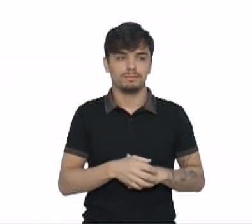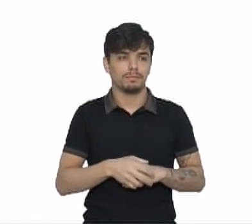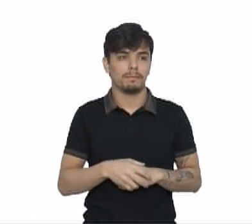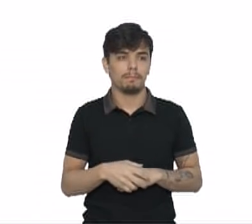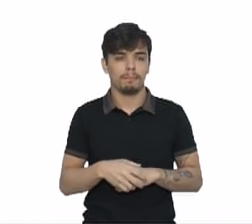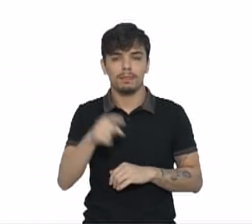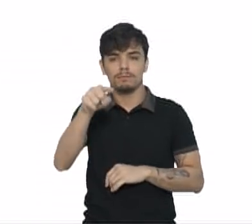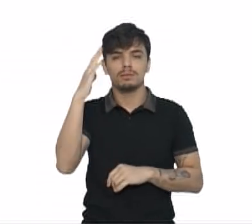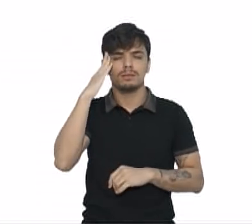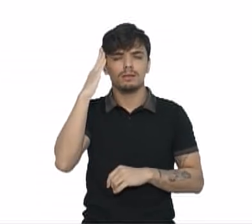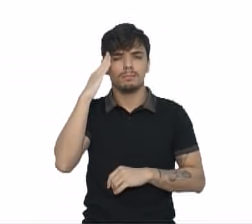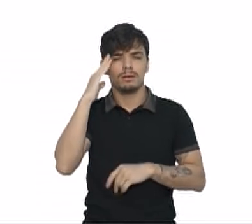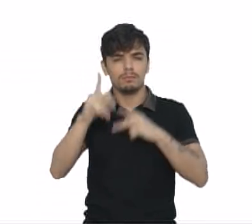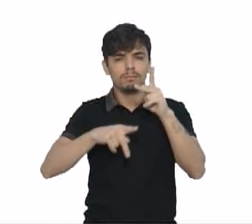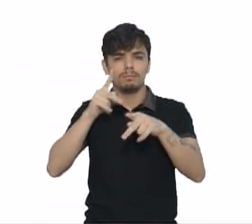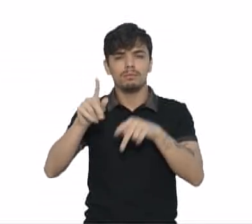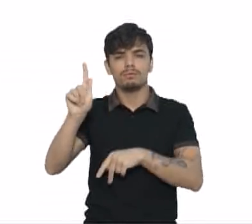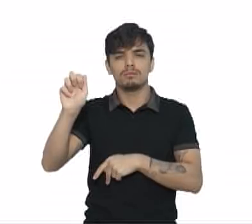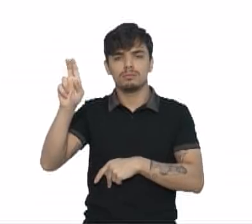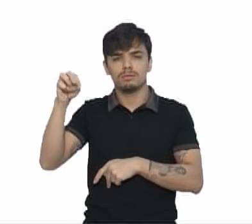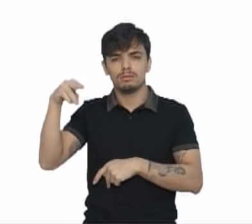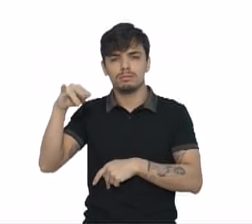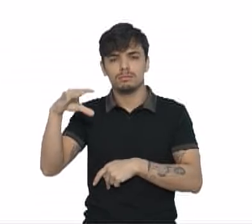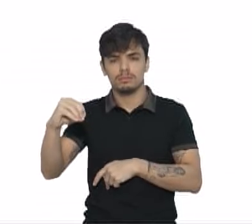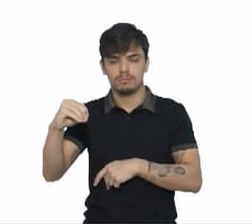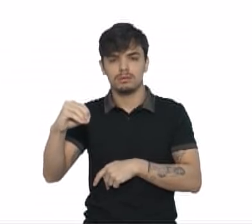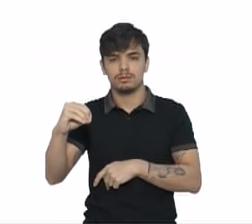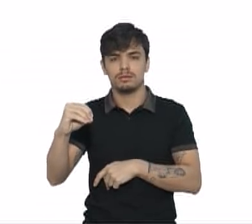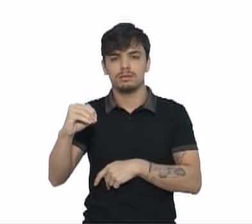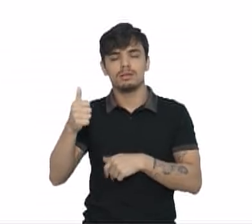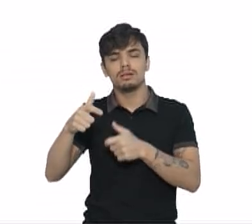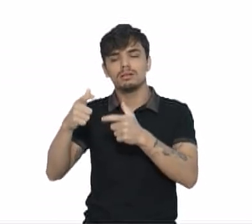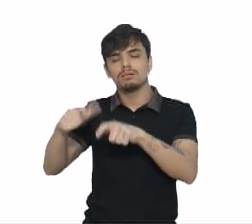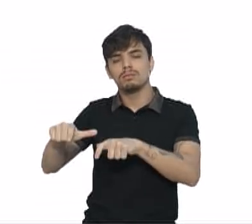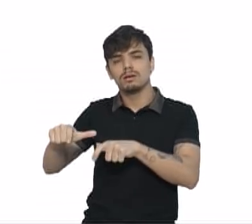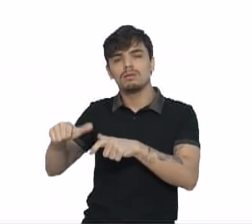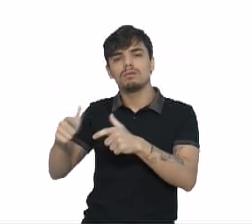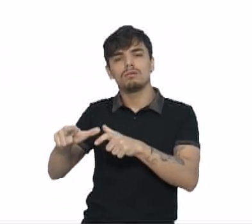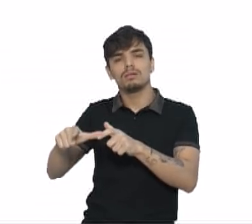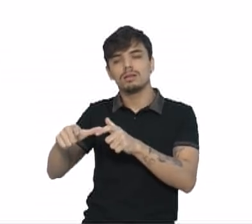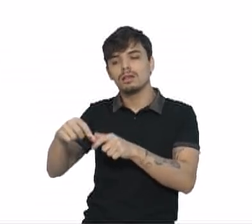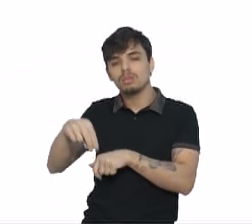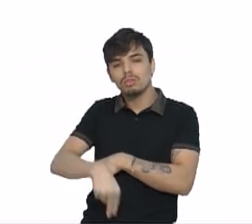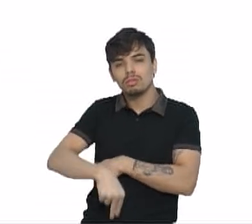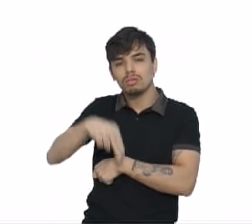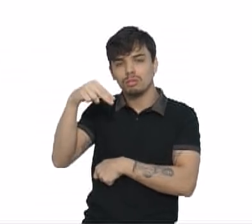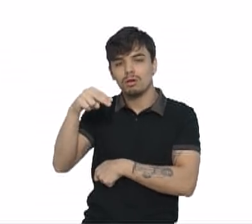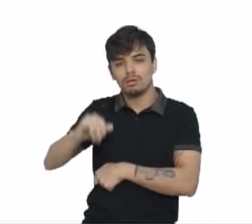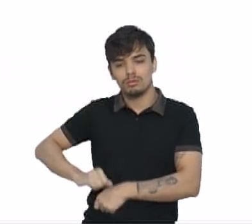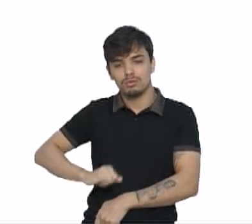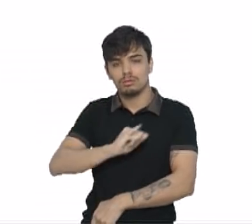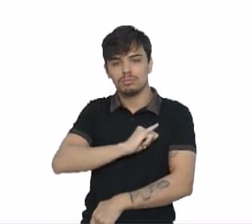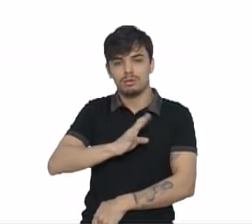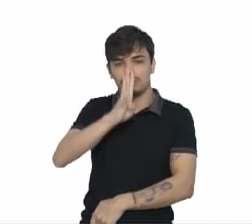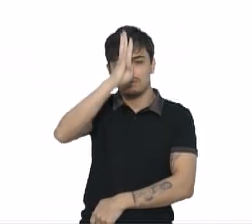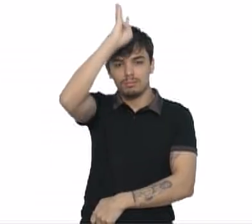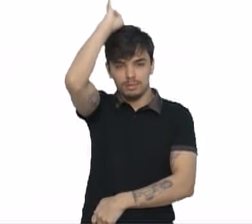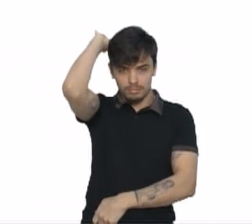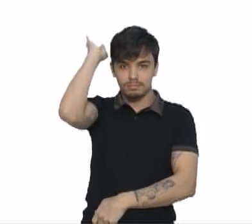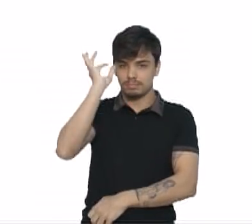povos germânicos estavam localizados na sua maioria no norte do antigo Império Romano. Daí vocês têm que pensar, norte, sul,